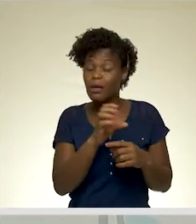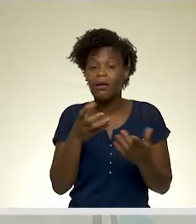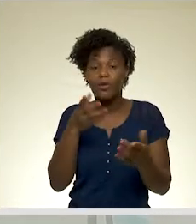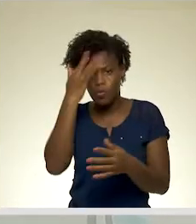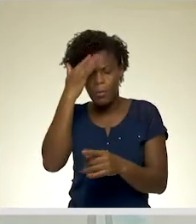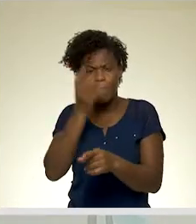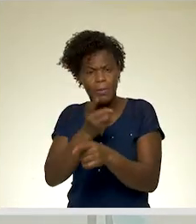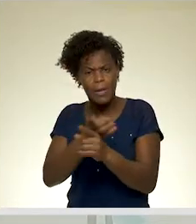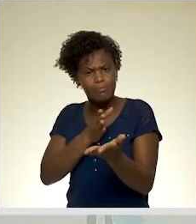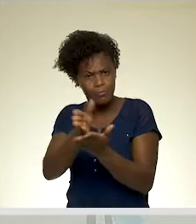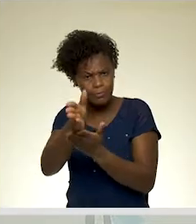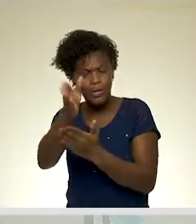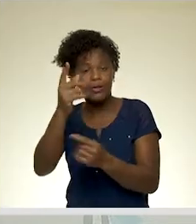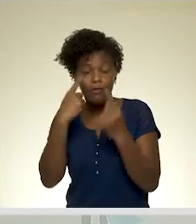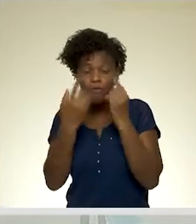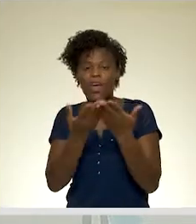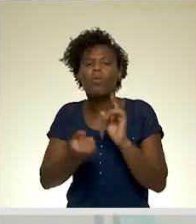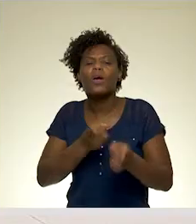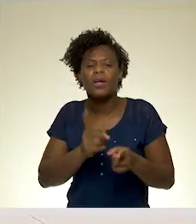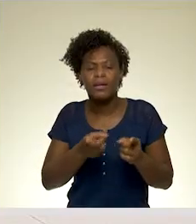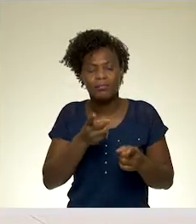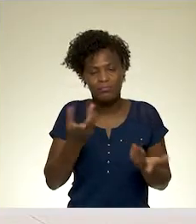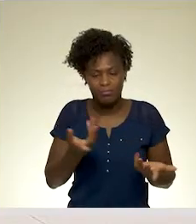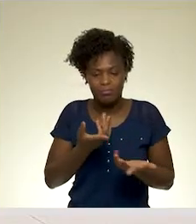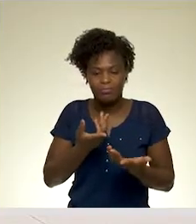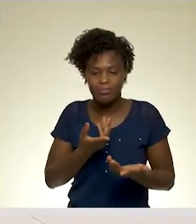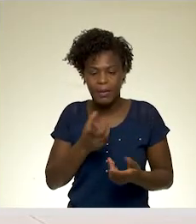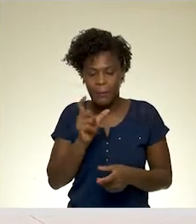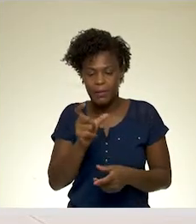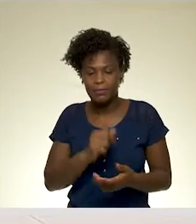proporcionalidade inversa, vamos partir da definição.